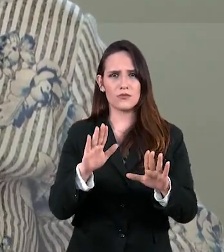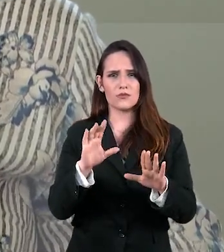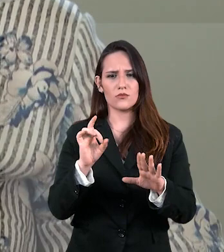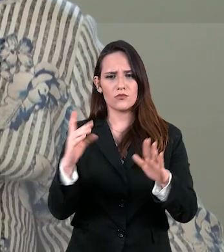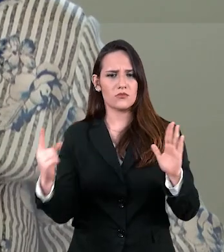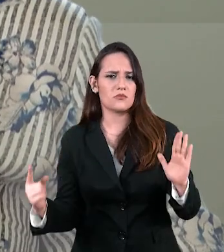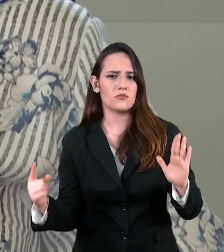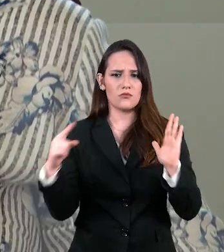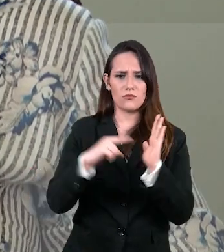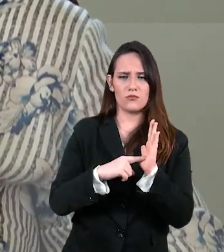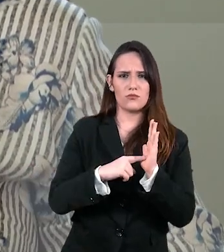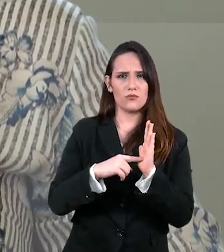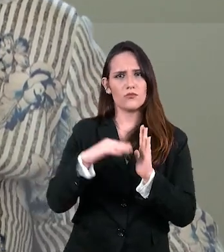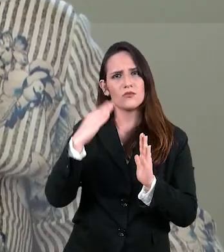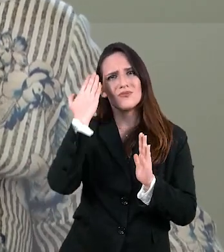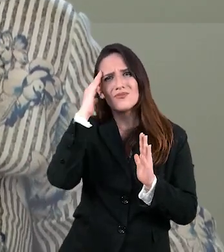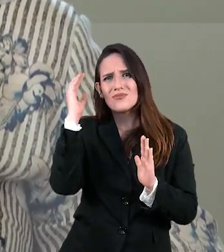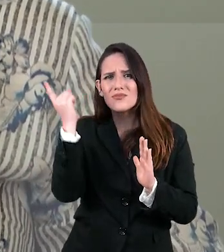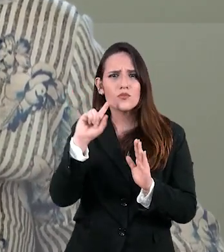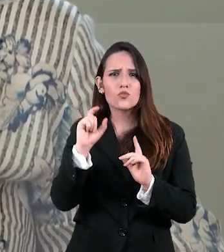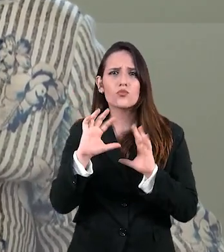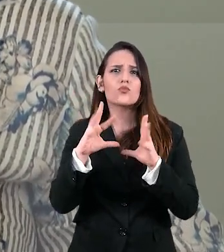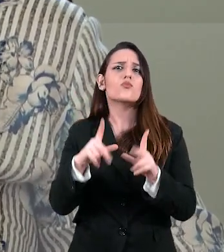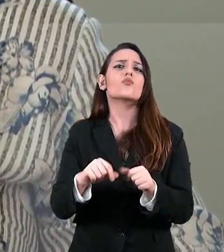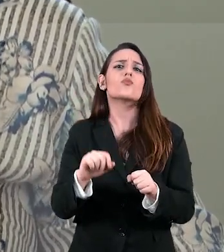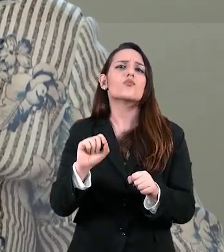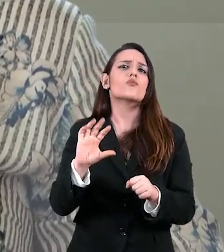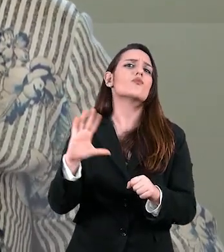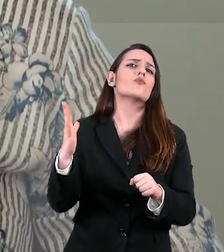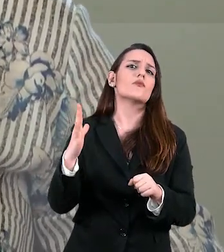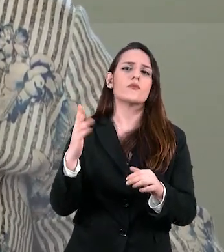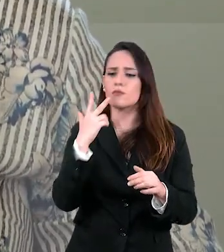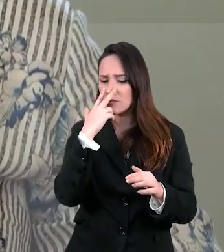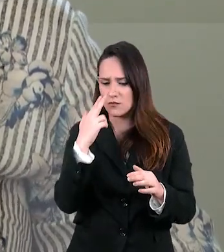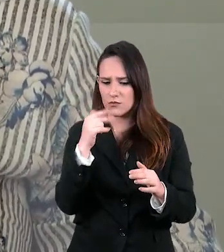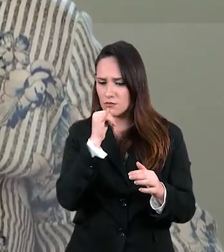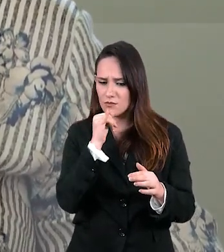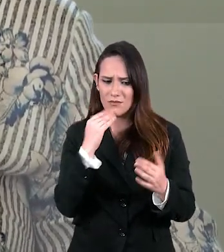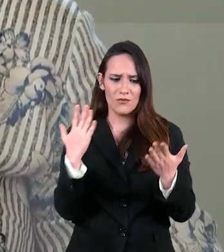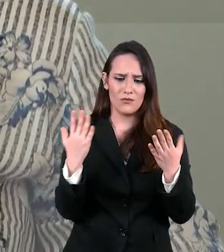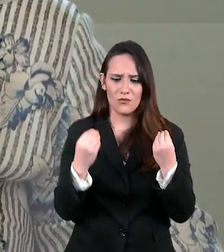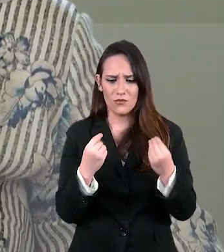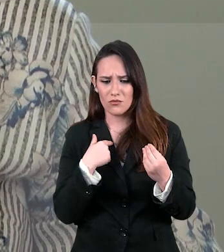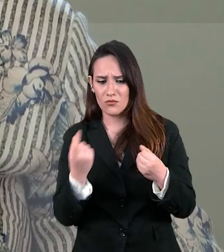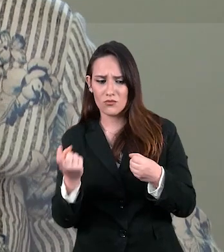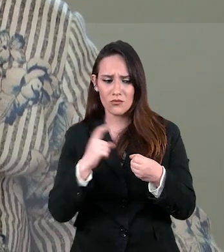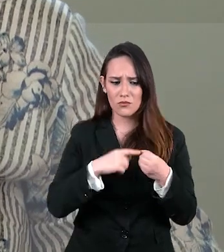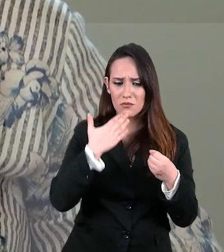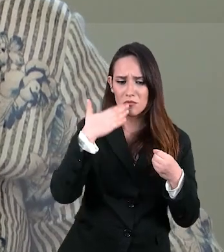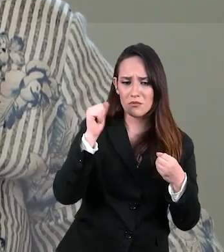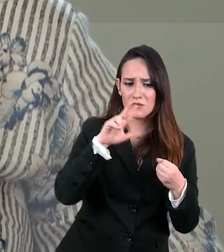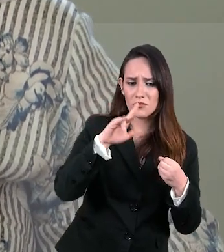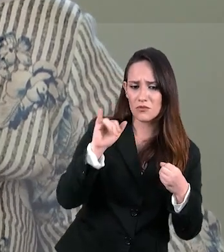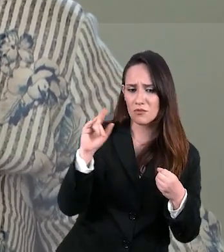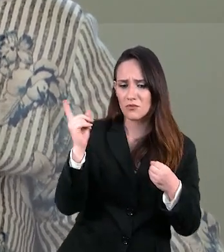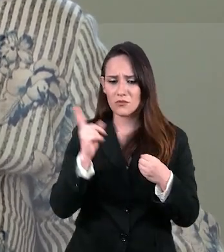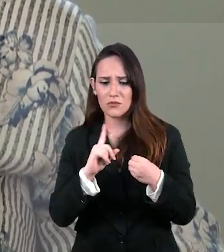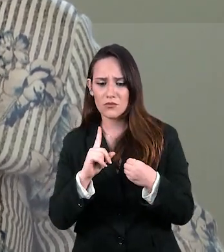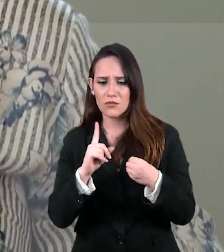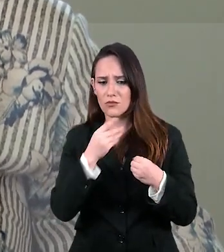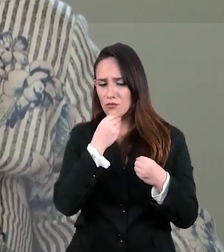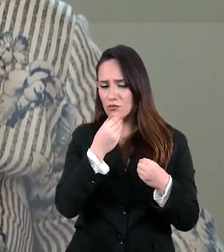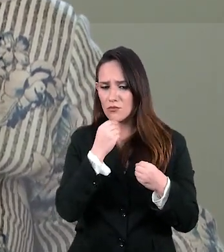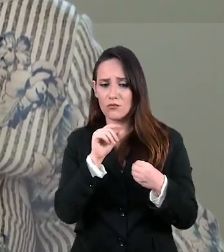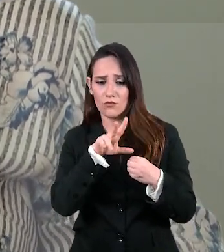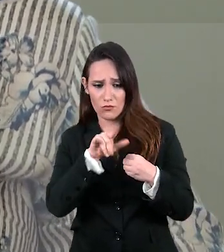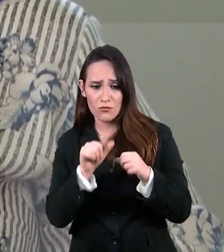não entender o que está acontecendo, elas ficam muito perdidas, né? Mas o que é isso? Será que se eu voltar, dar mais uma chance, ele melhora? Então, quando